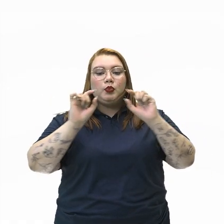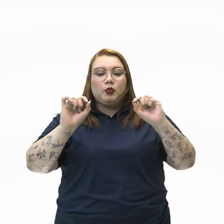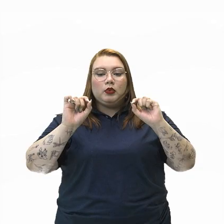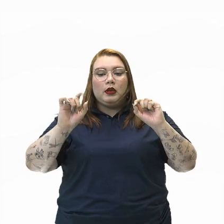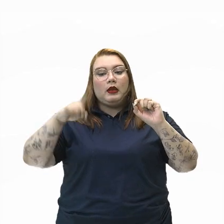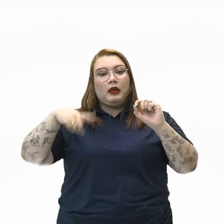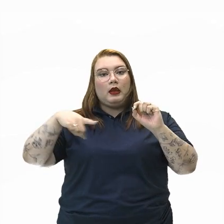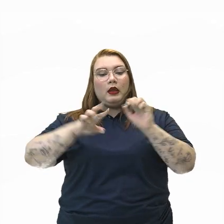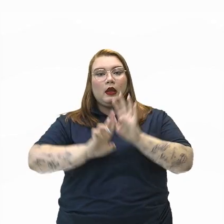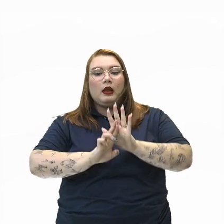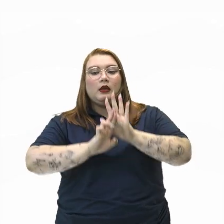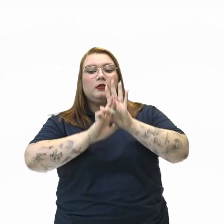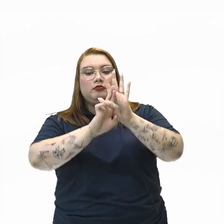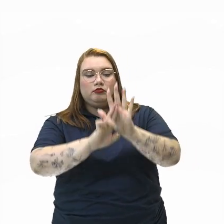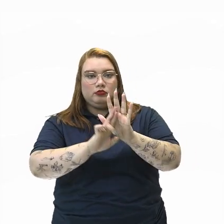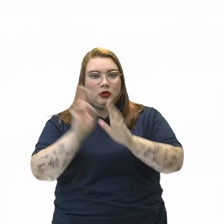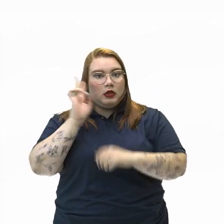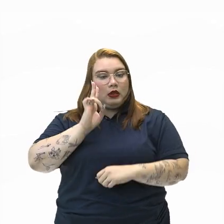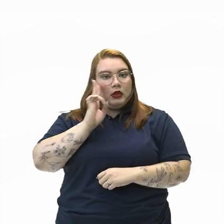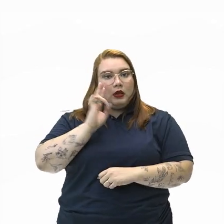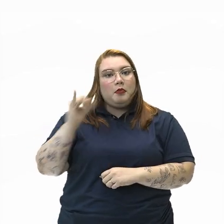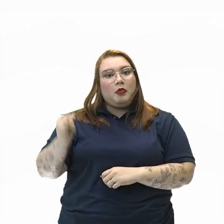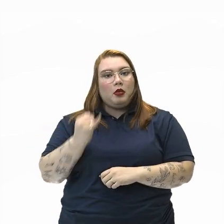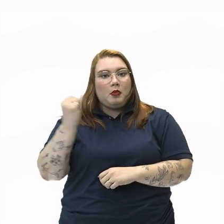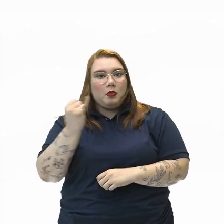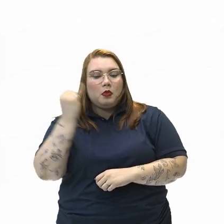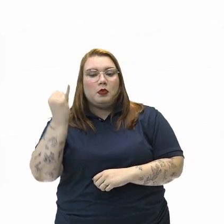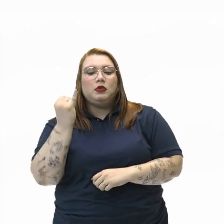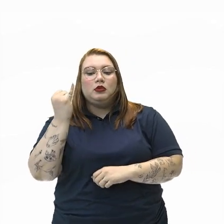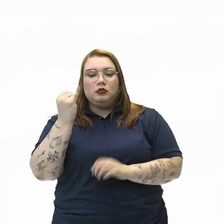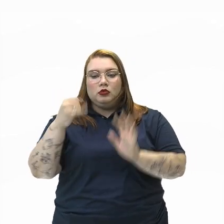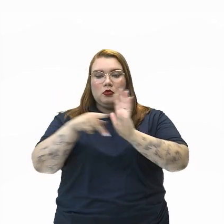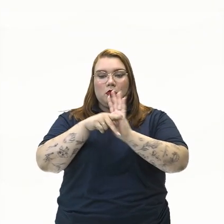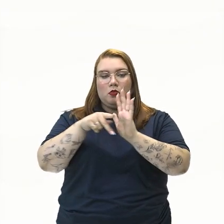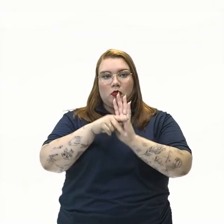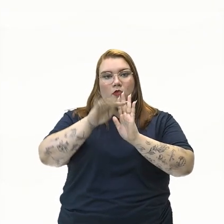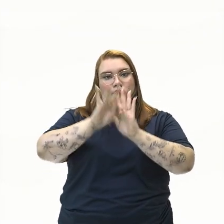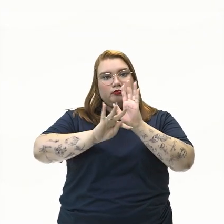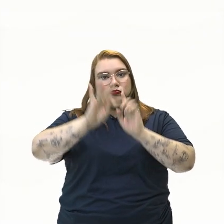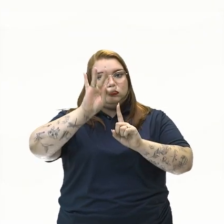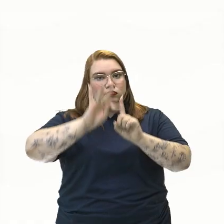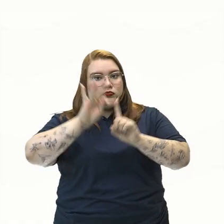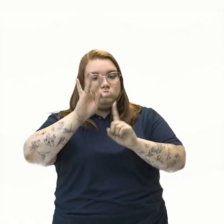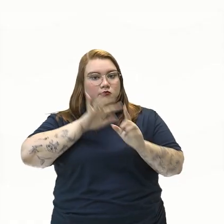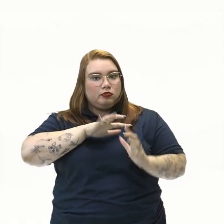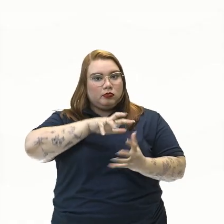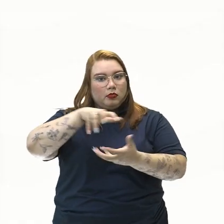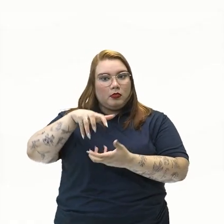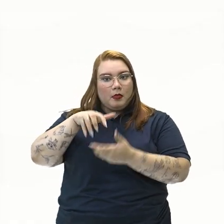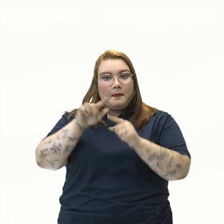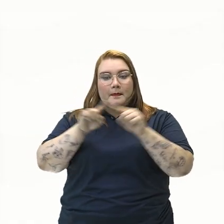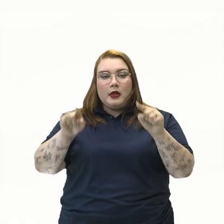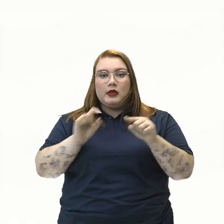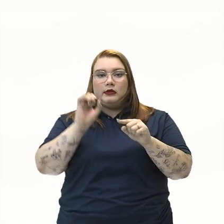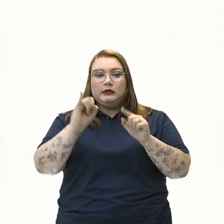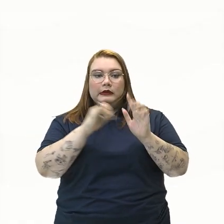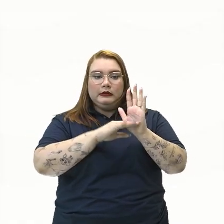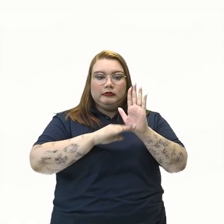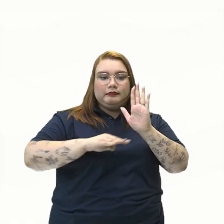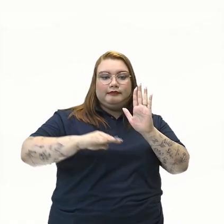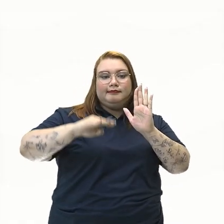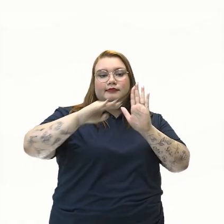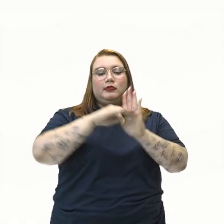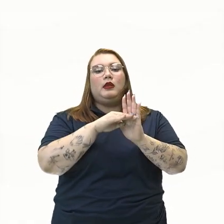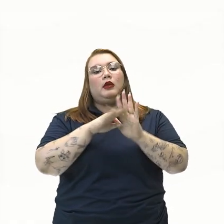né? Lembrando que o efeito estufa é importante para manter a temperatura do planeta, mas se ele for intensificado,